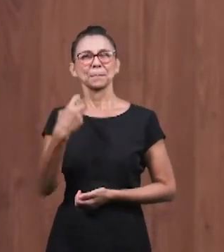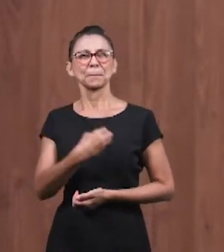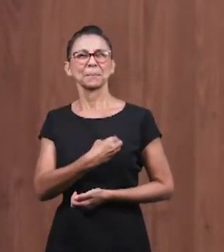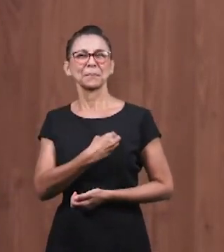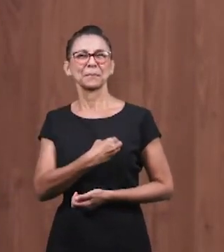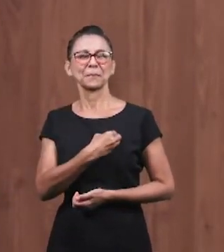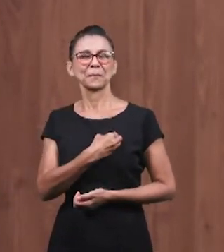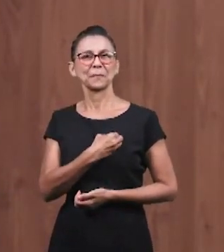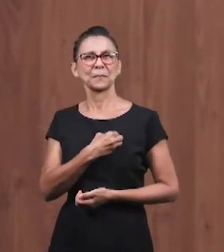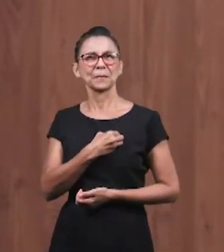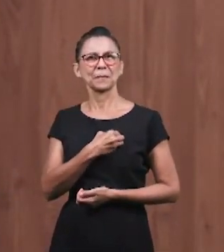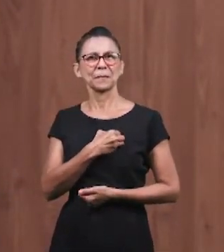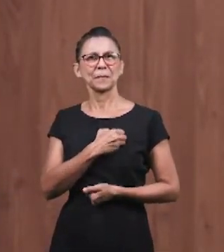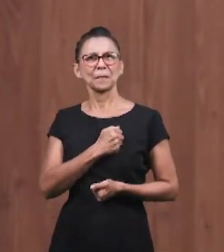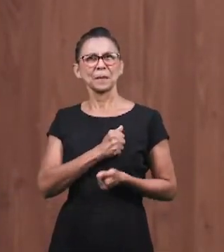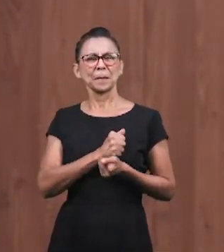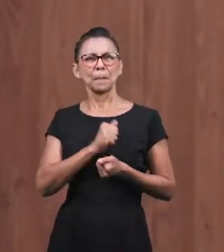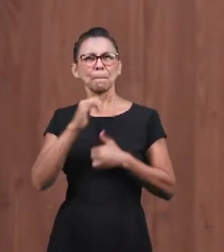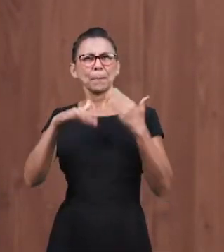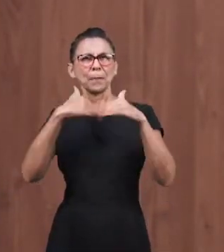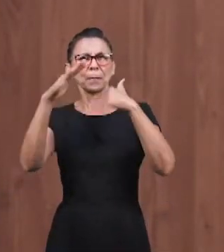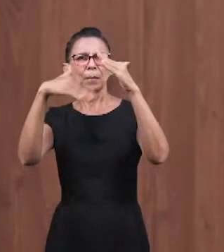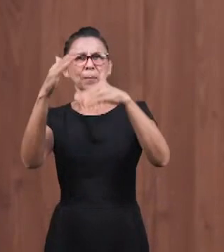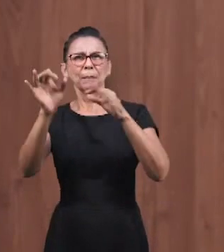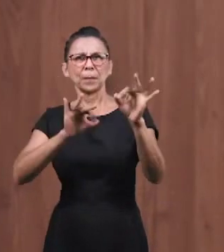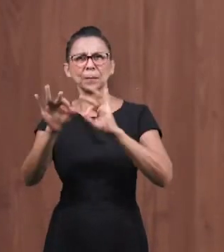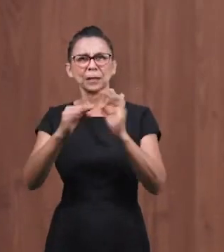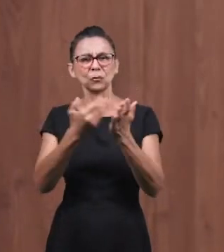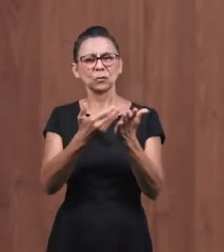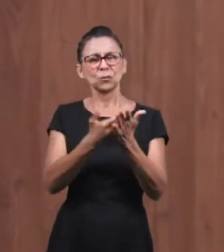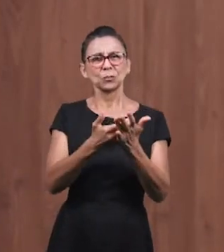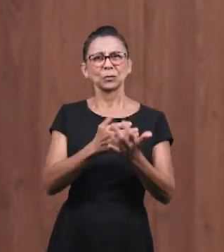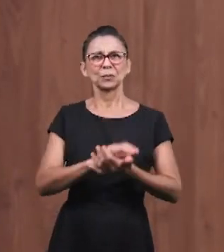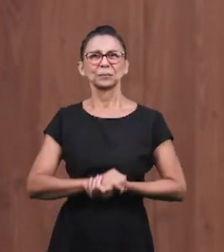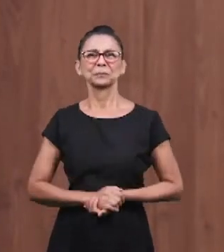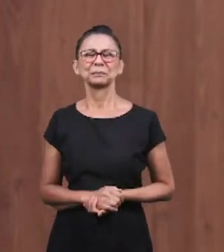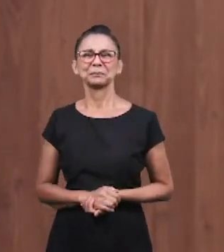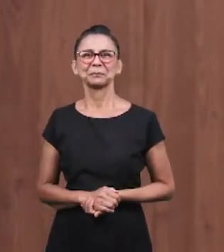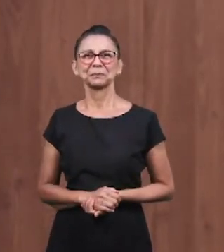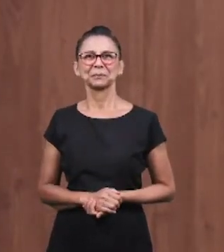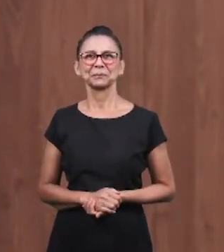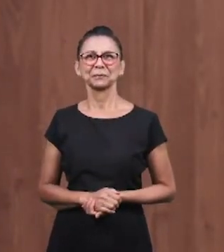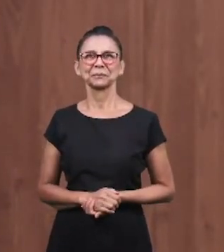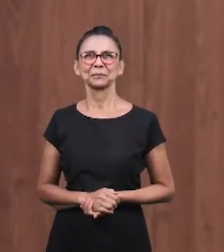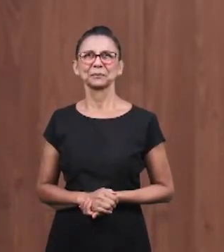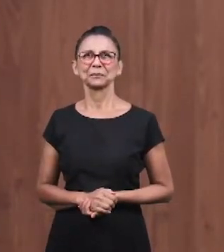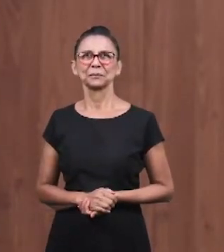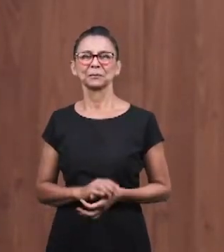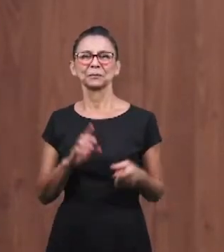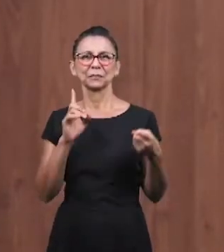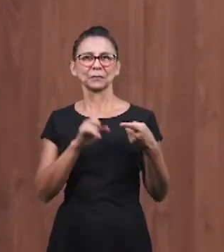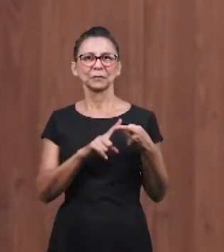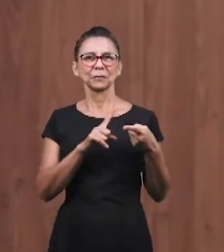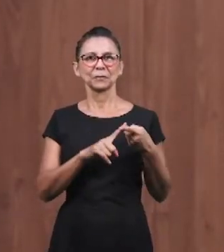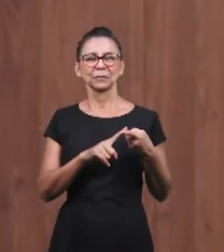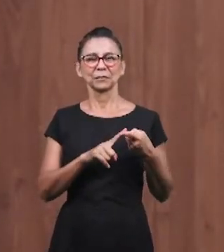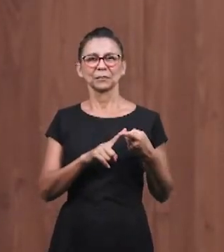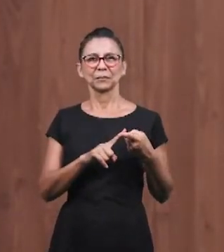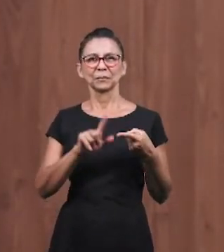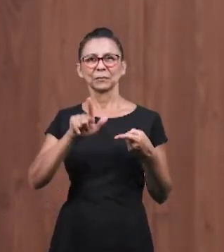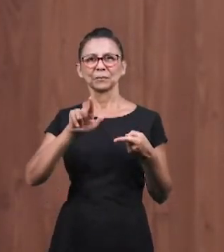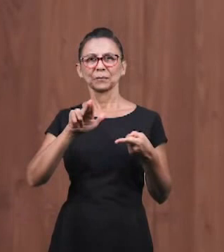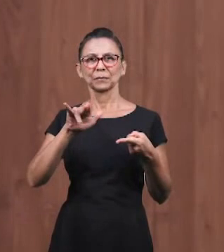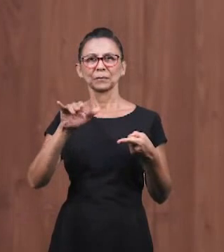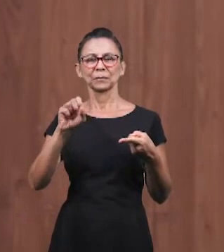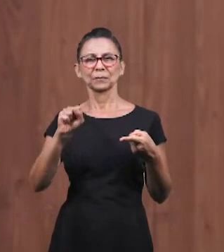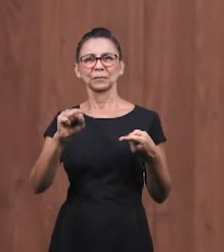interessante ali na dinâmica de preparar os estudos, onde ali nós teremos a participação do Arthur